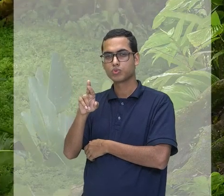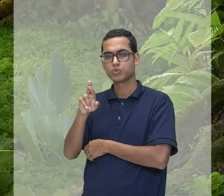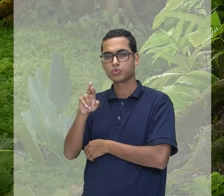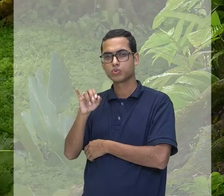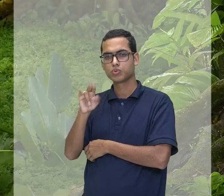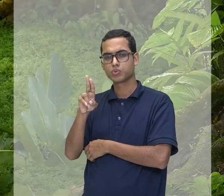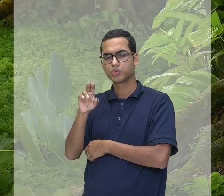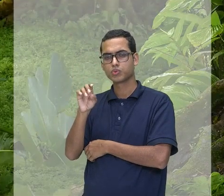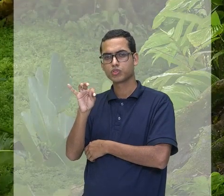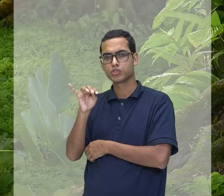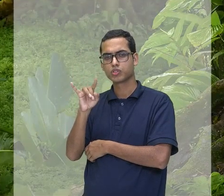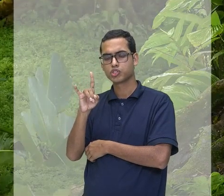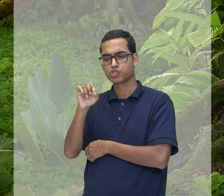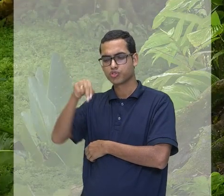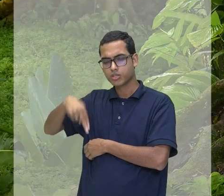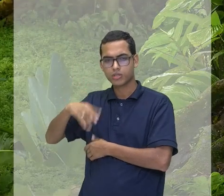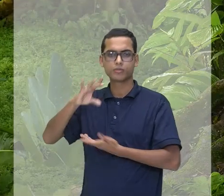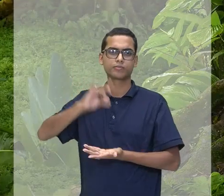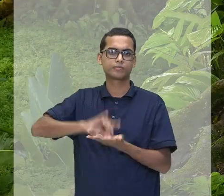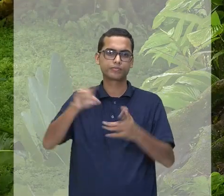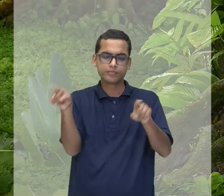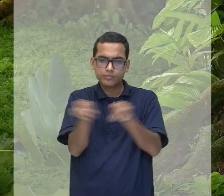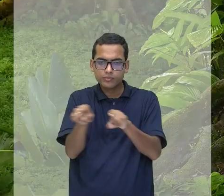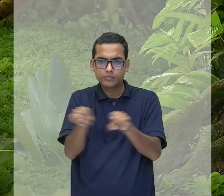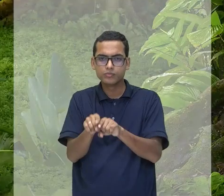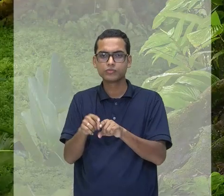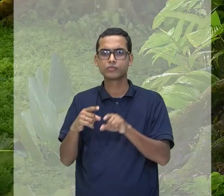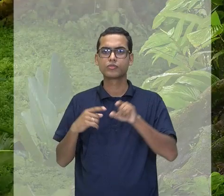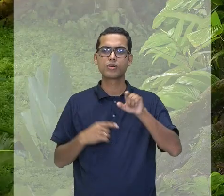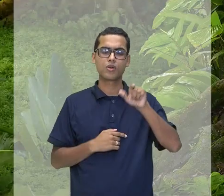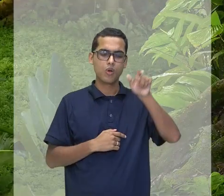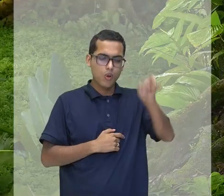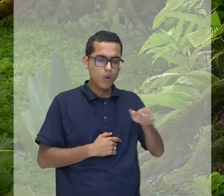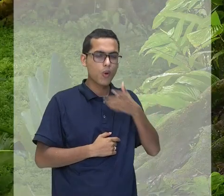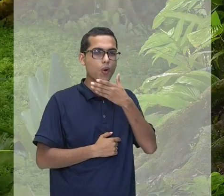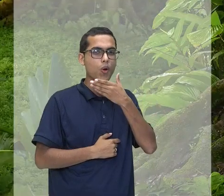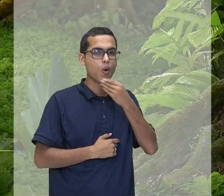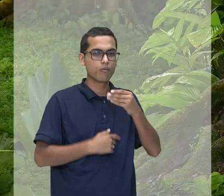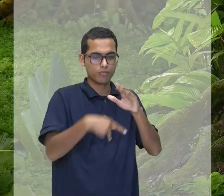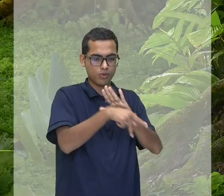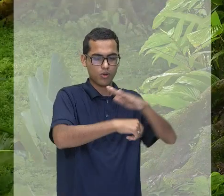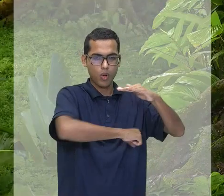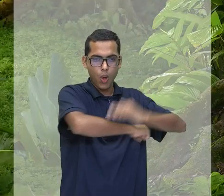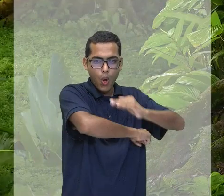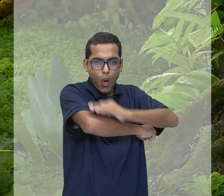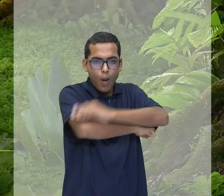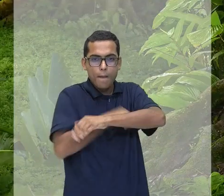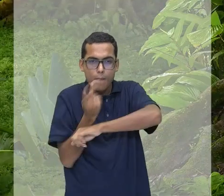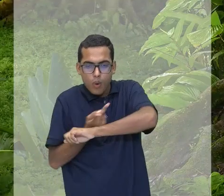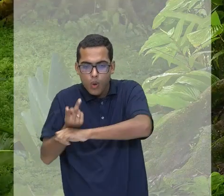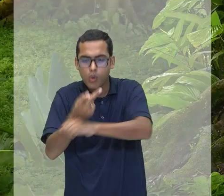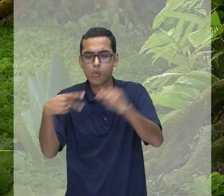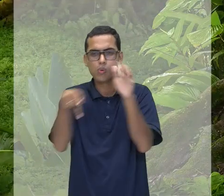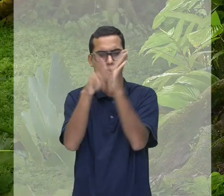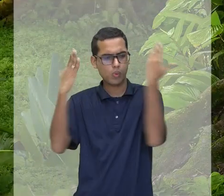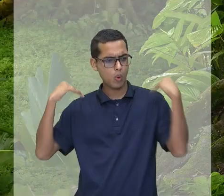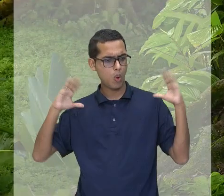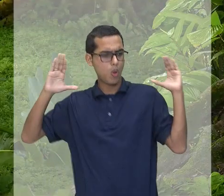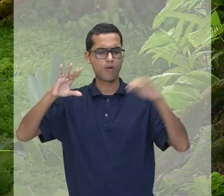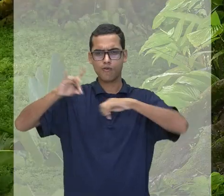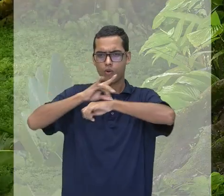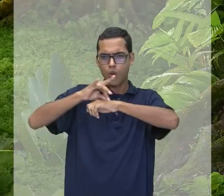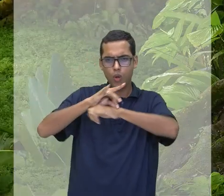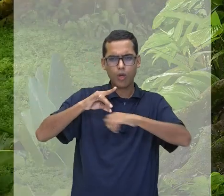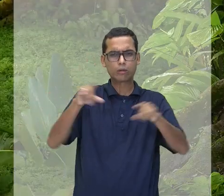para cozinhar, levando o taroubequê a sair em busca do urubu-rei, guardião do fogo, e também